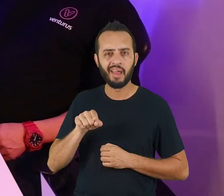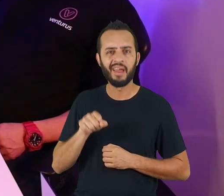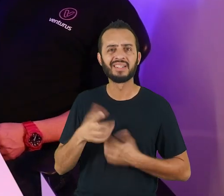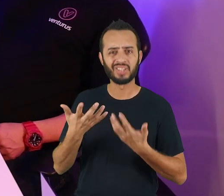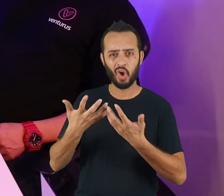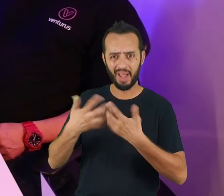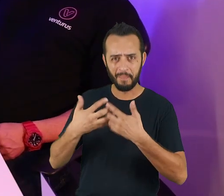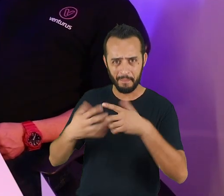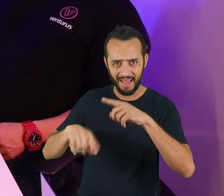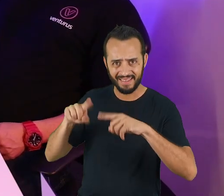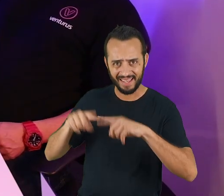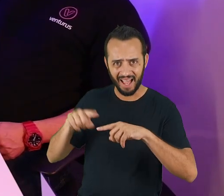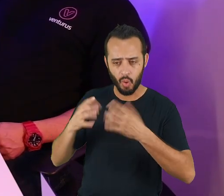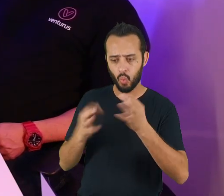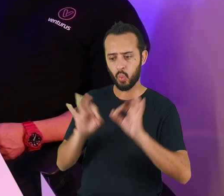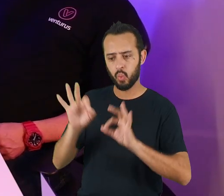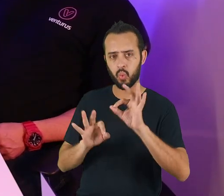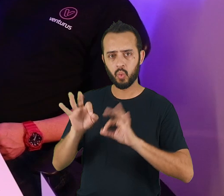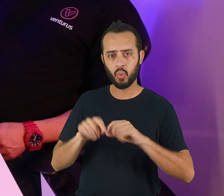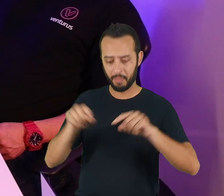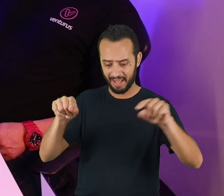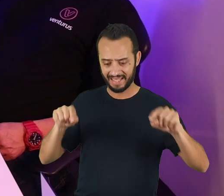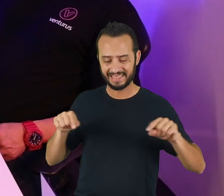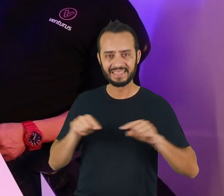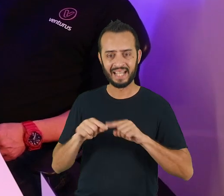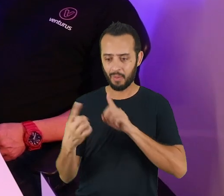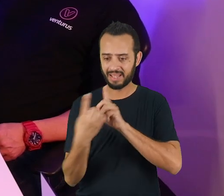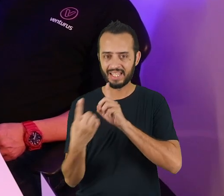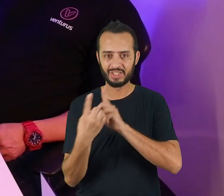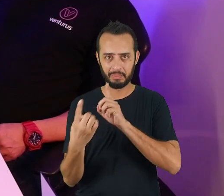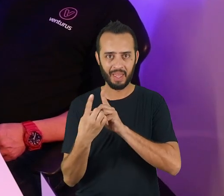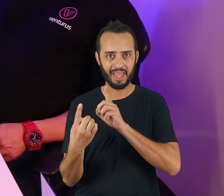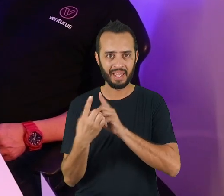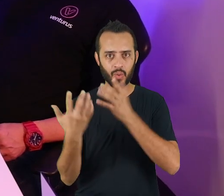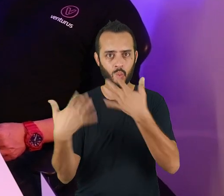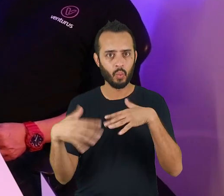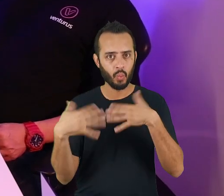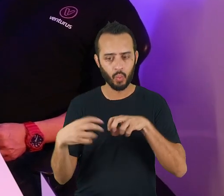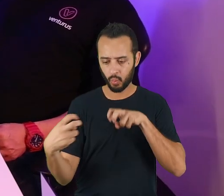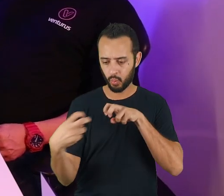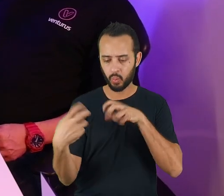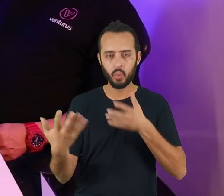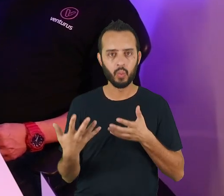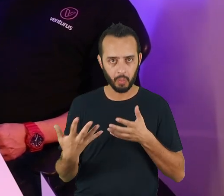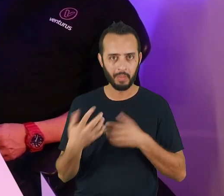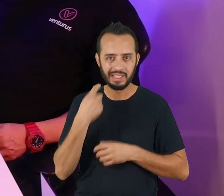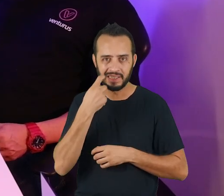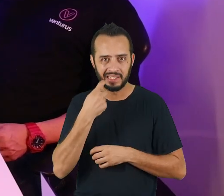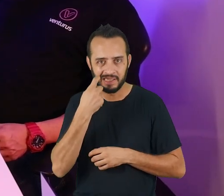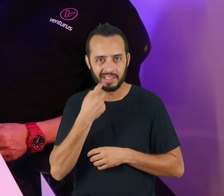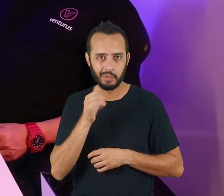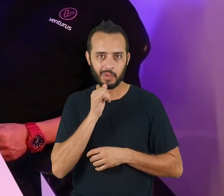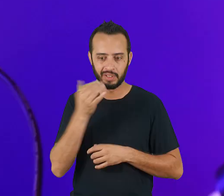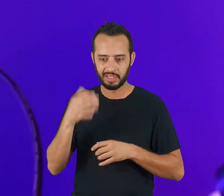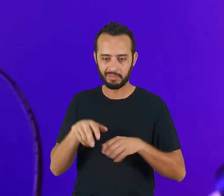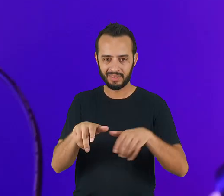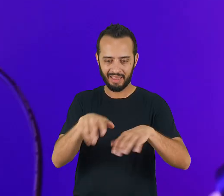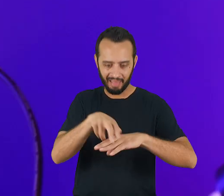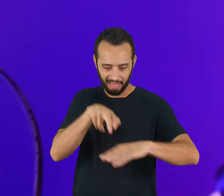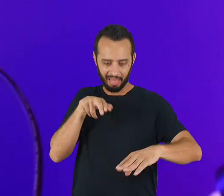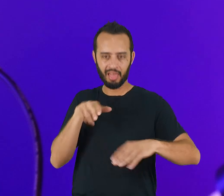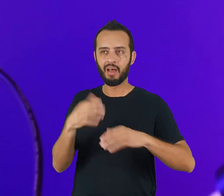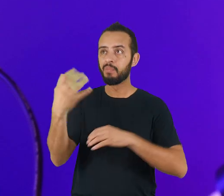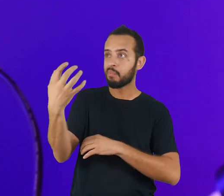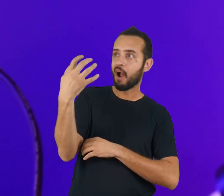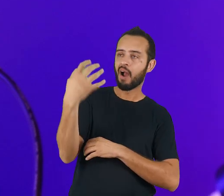aqueles equipamentos né para você montar um escritório de um consultório consultório um consultório ontológico né ou